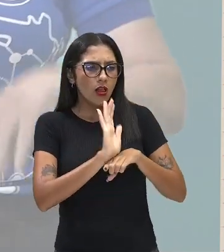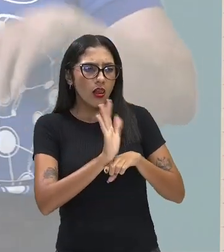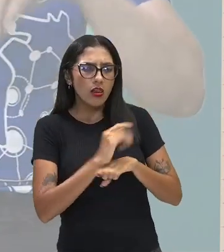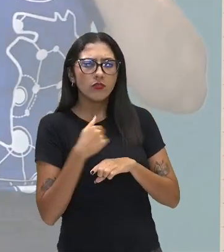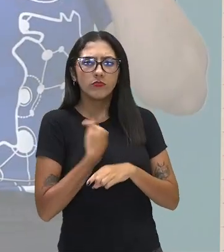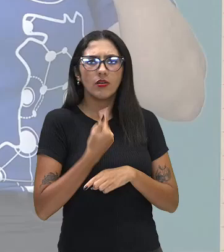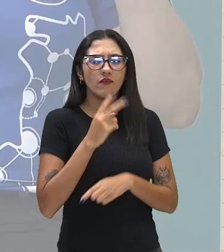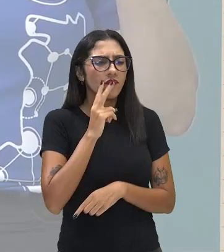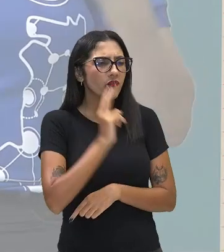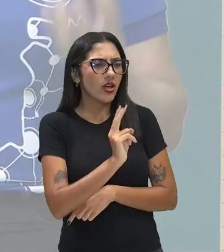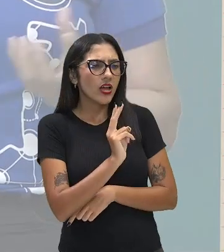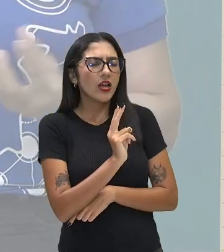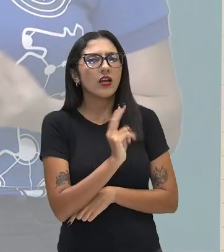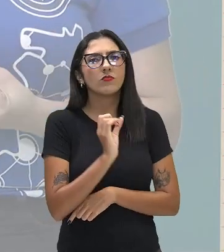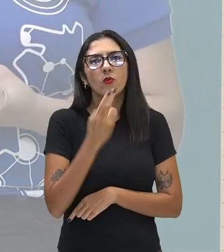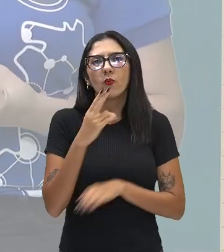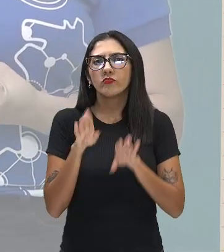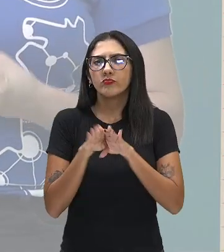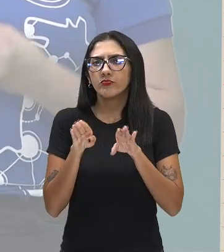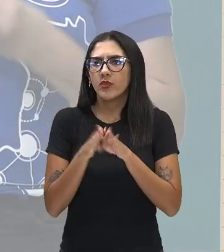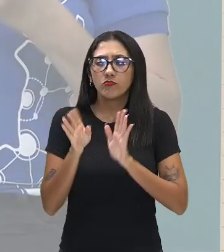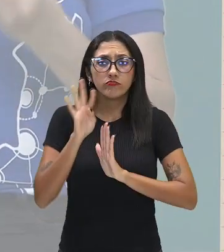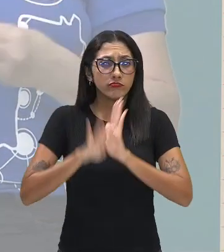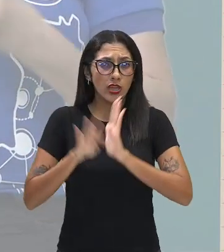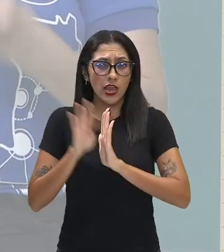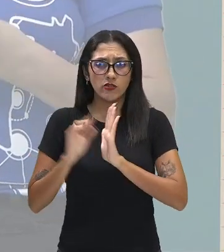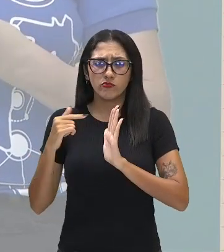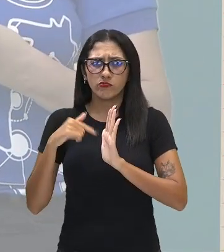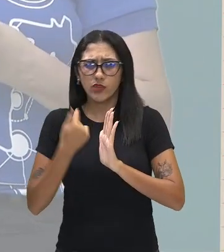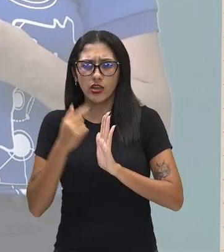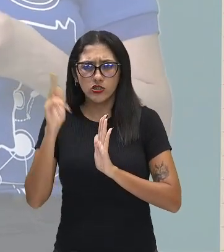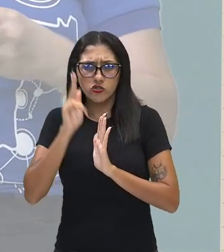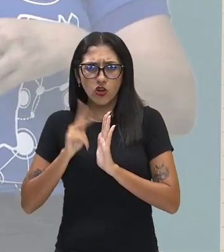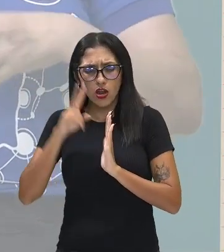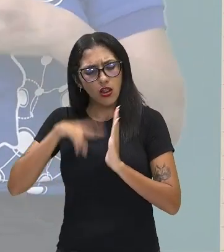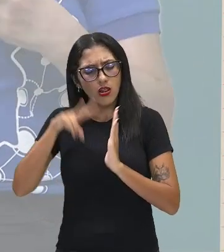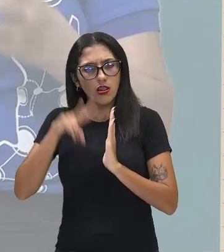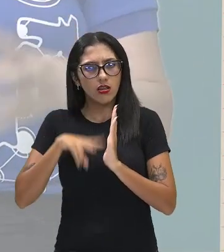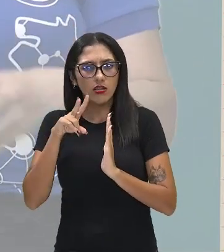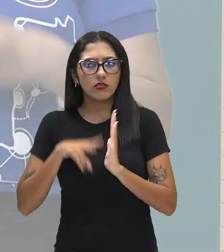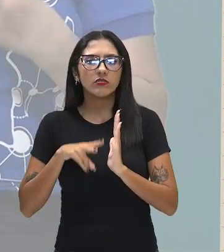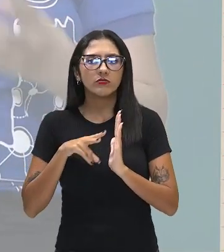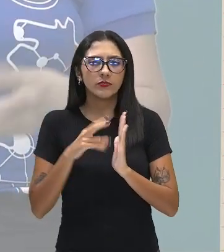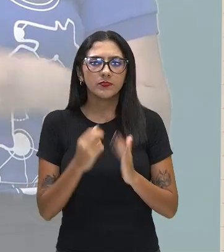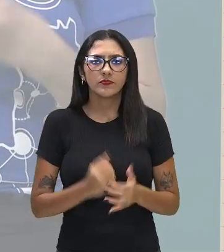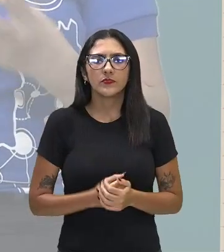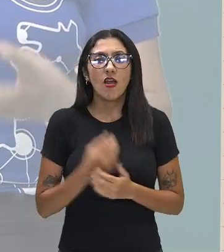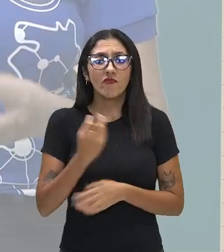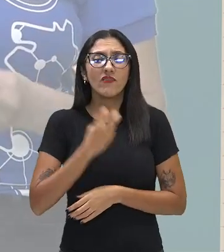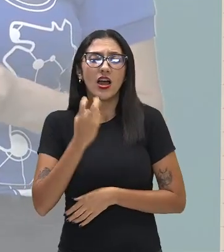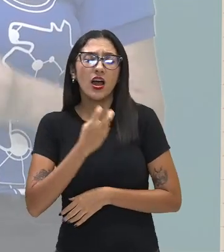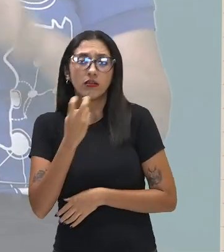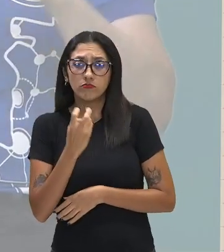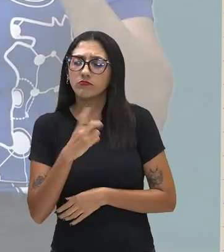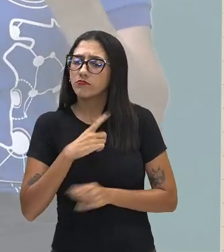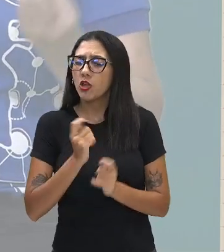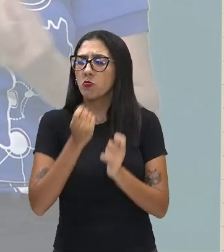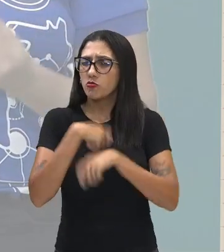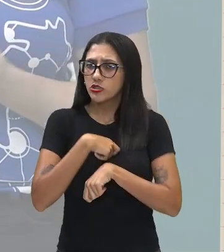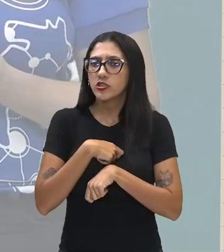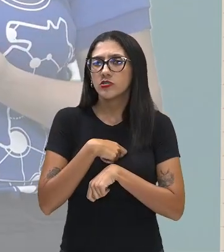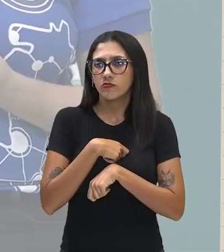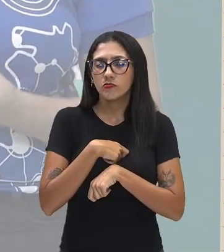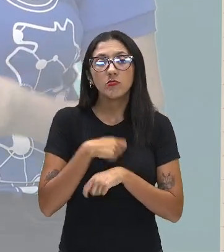assistimos, ou um texto que nós lemos, quando na fala, a gente diz, reproduz com